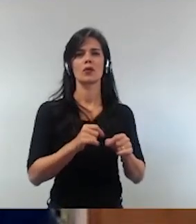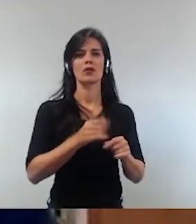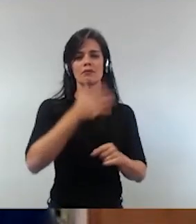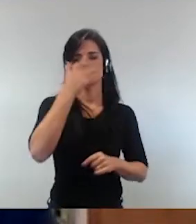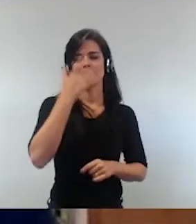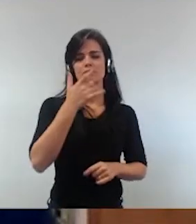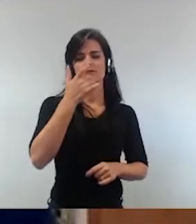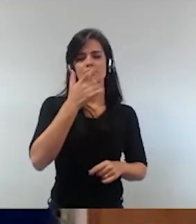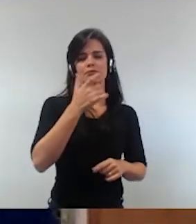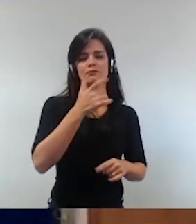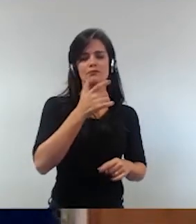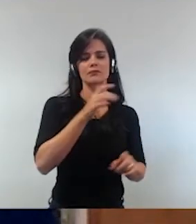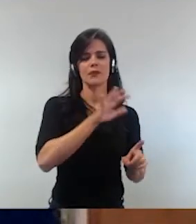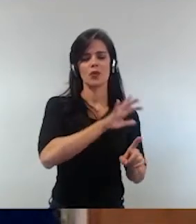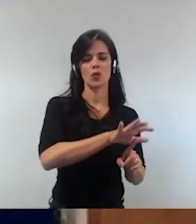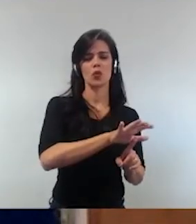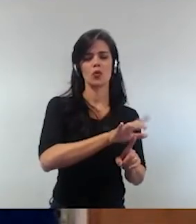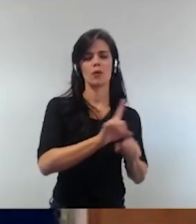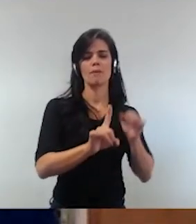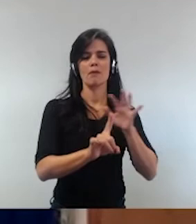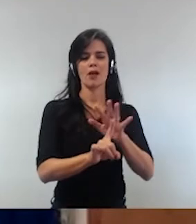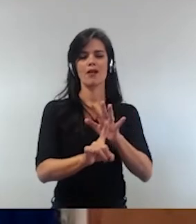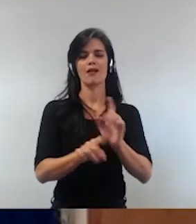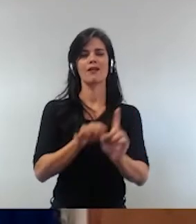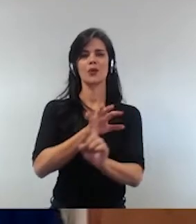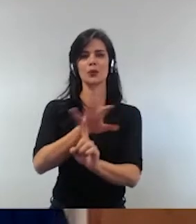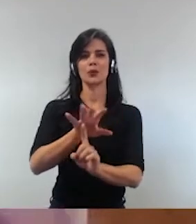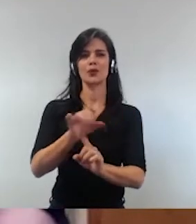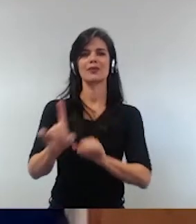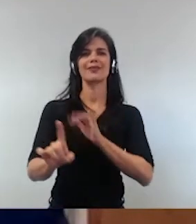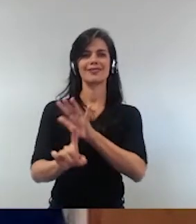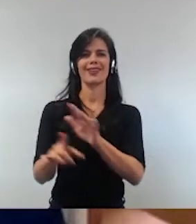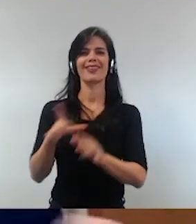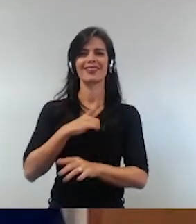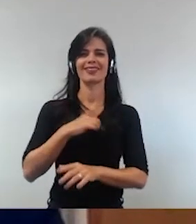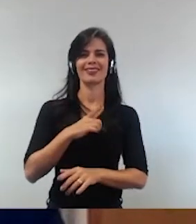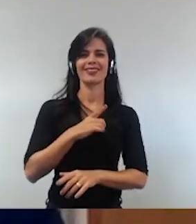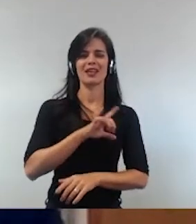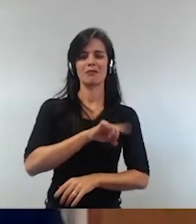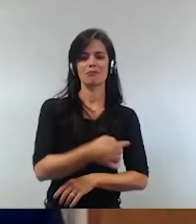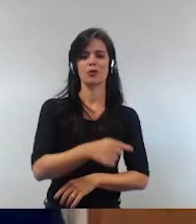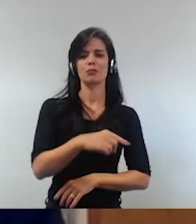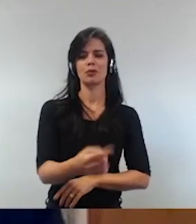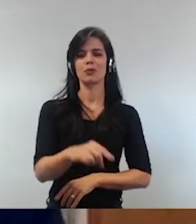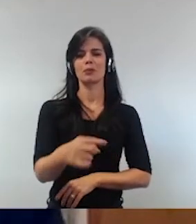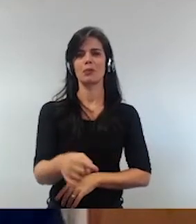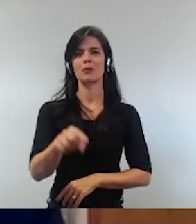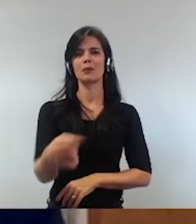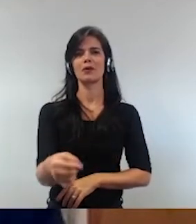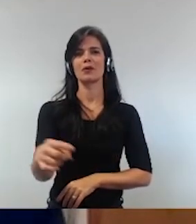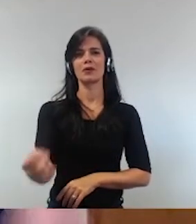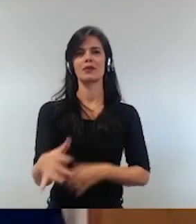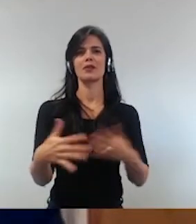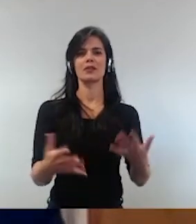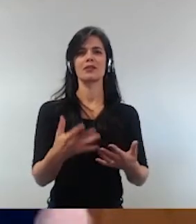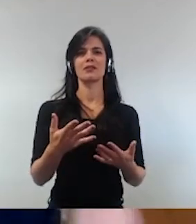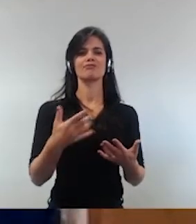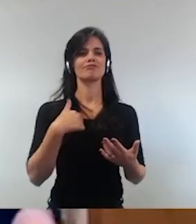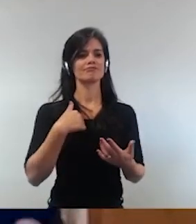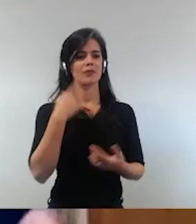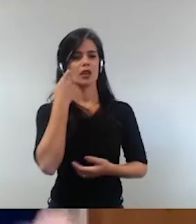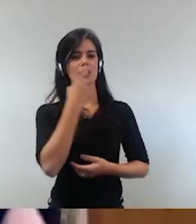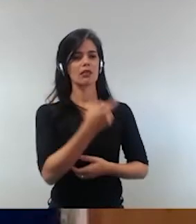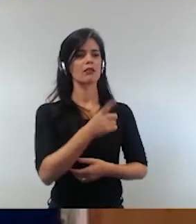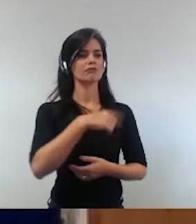seja transmitido ao outro. Então, assim, essa questão é tão interessante que realmente ela